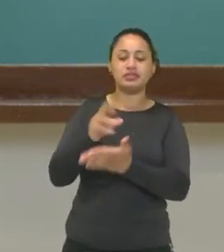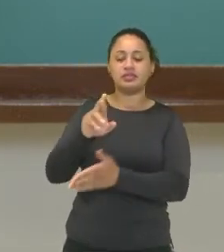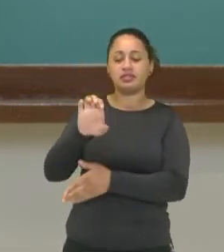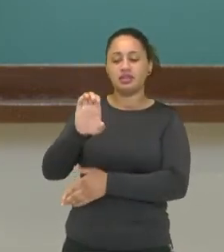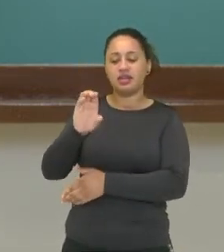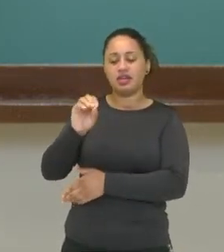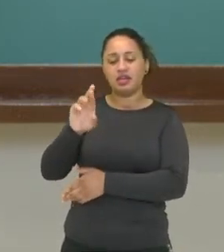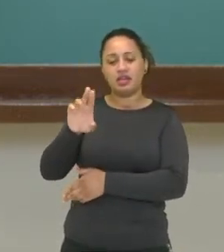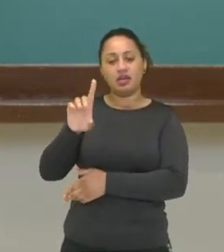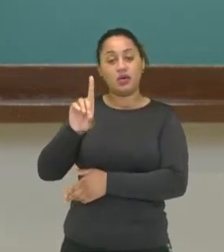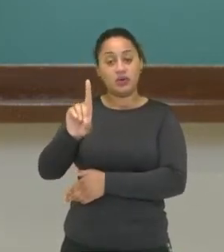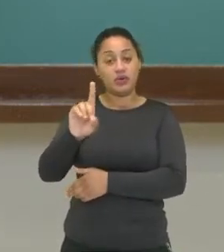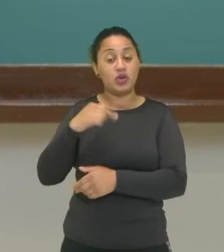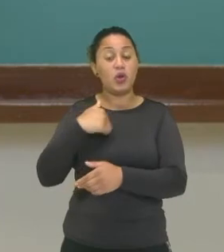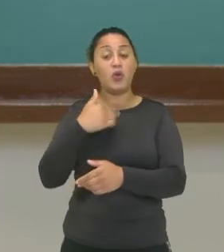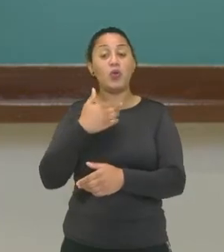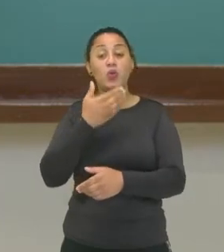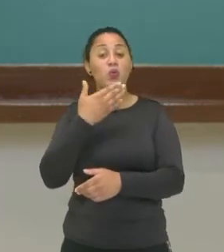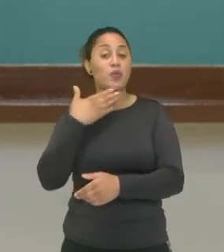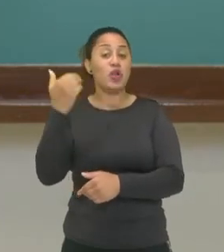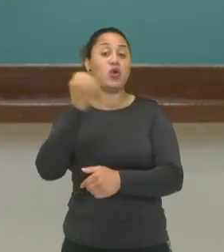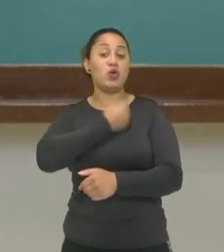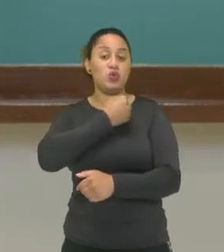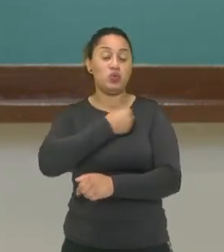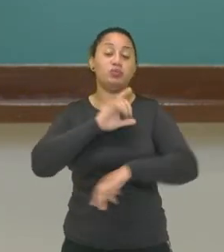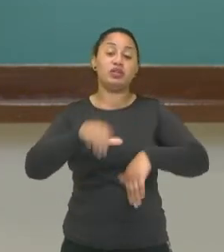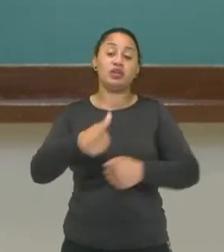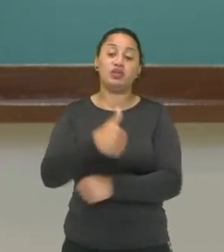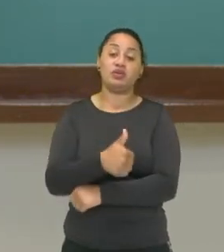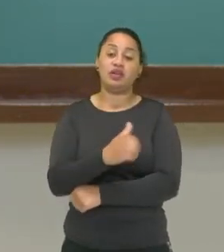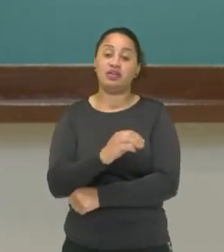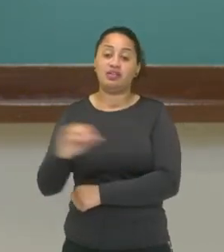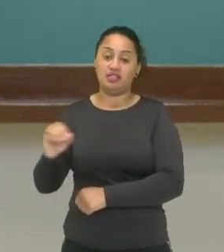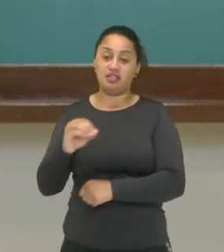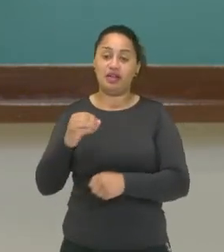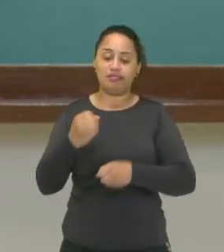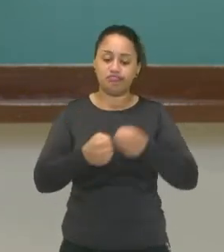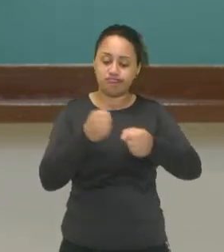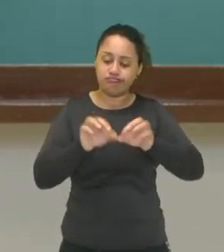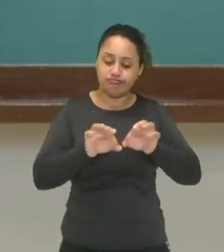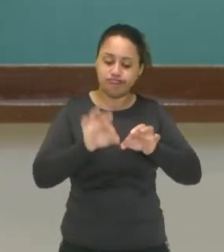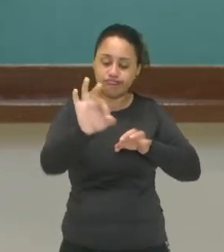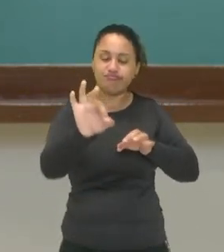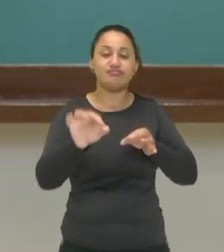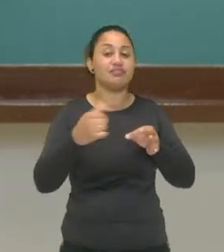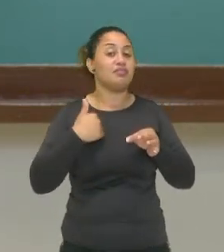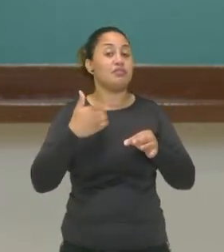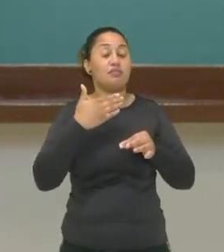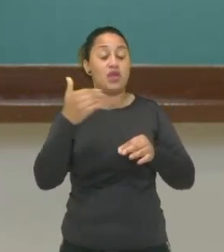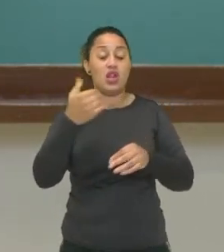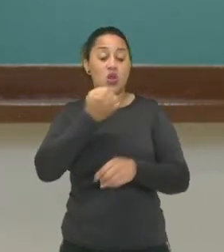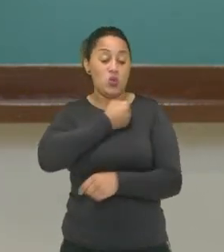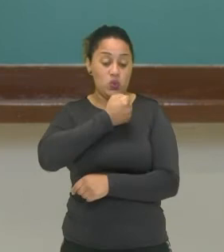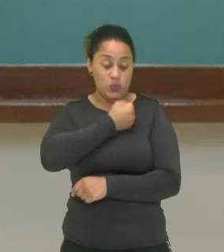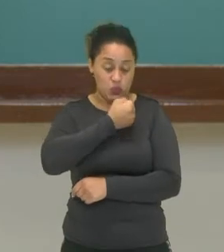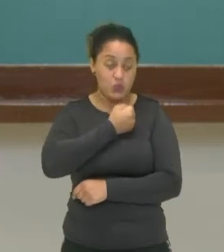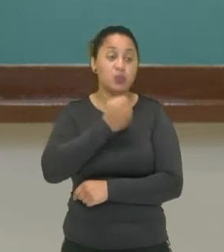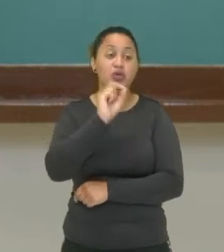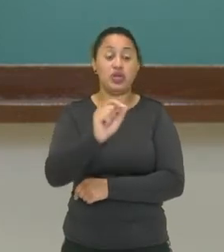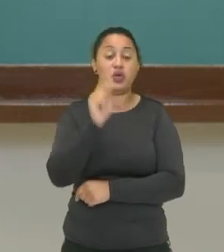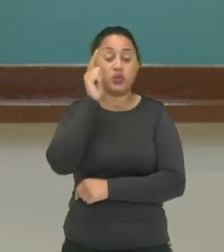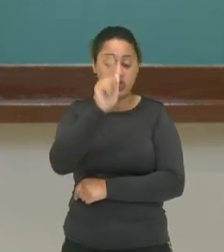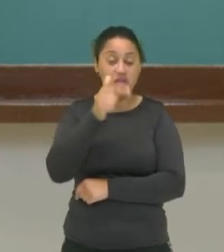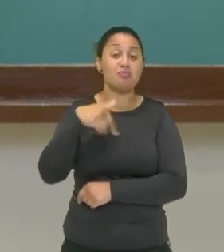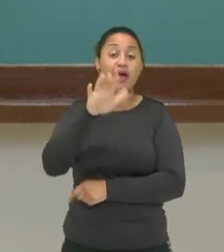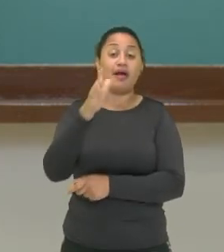do esporte. Então a gente está falando dos 100 metros rasos, tá? A melhor marca que ninguém conseguiu ser mais rápido